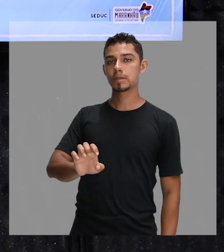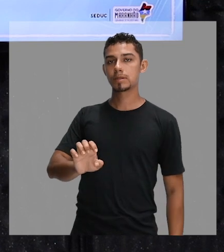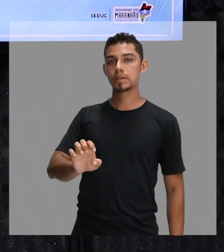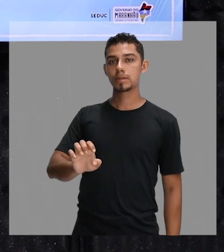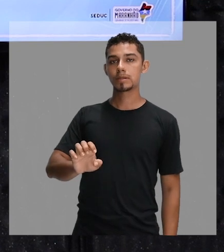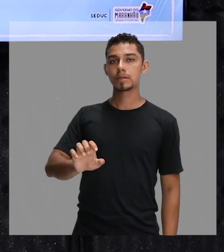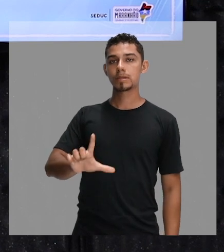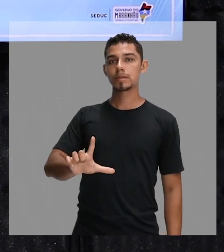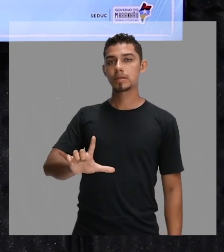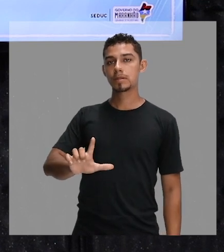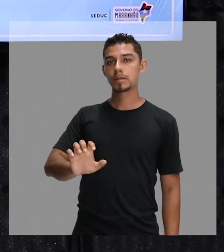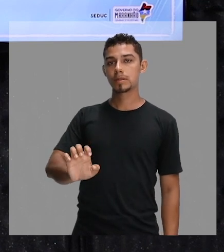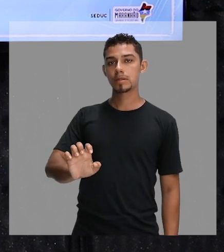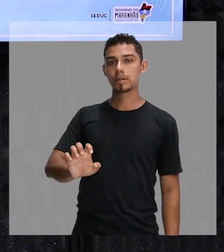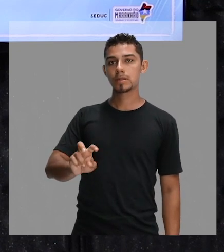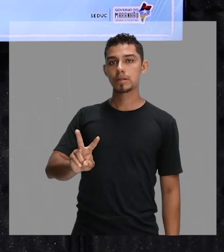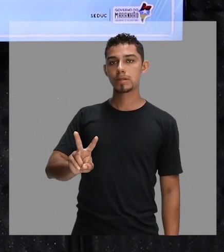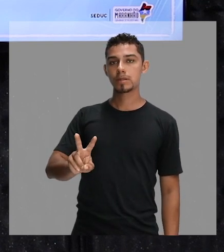2 grupos de agentes.